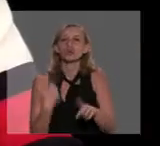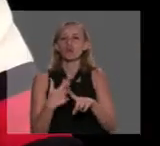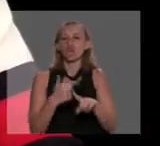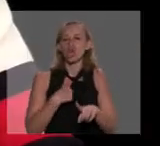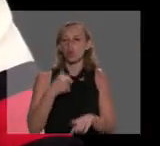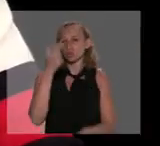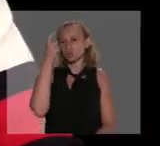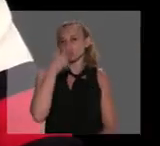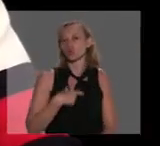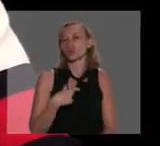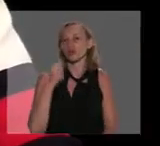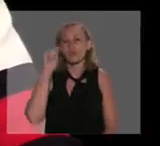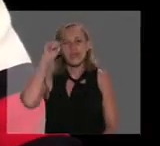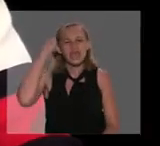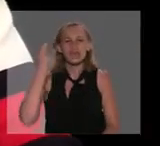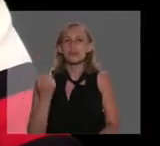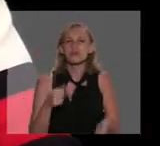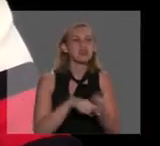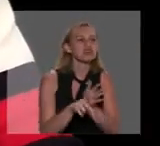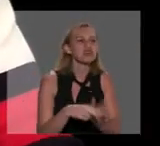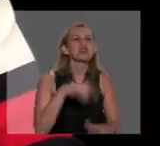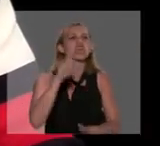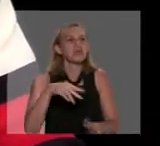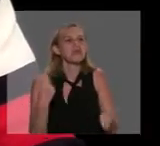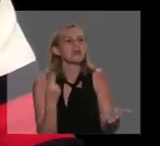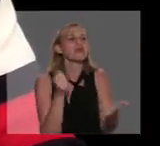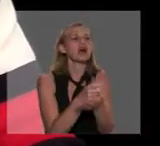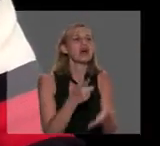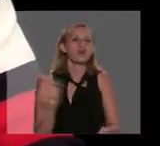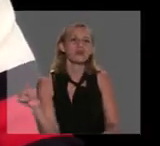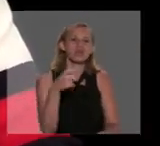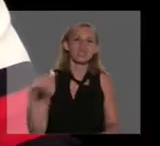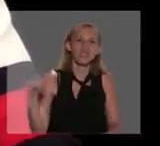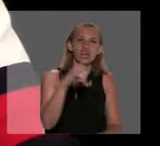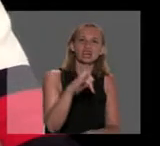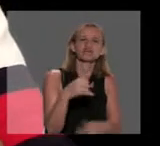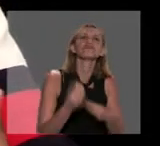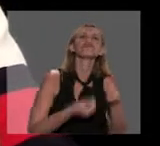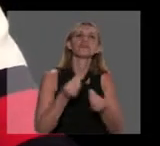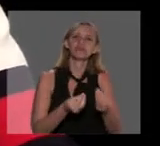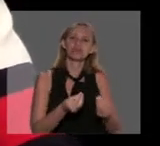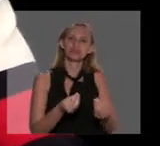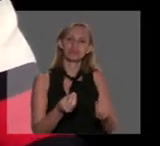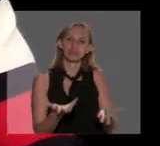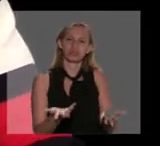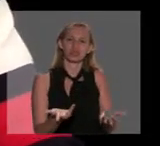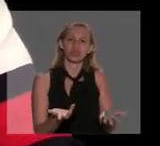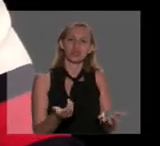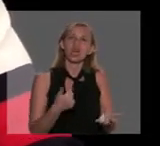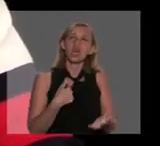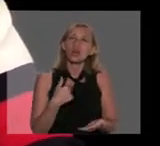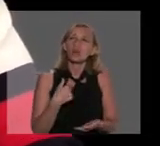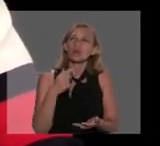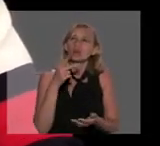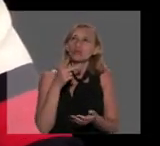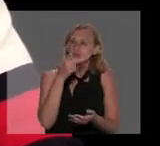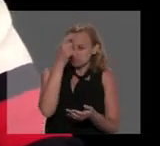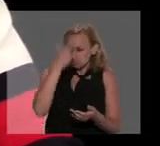perguntas em relação a quem é que pagou essa passagem, né? Tipo, eu como homem negro não teria,